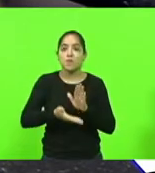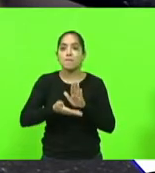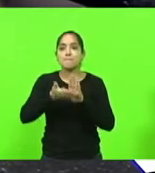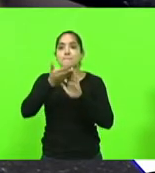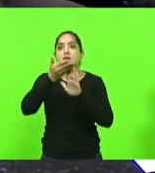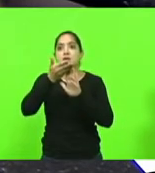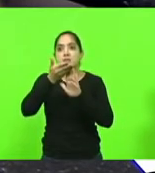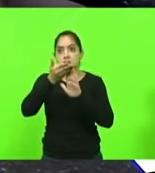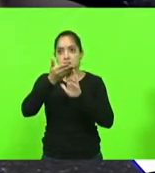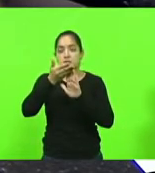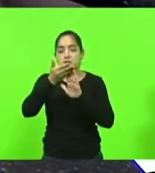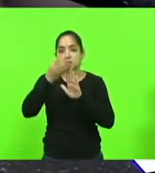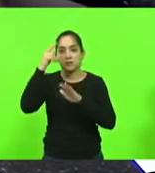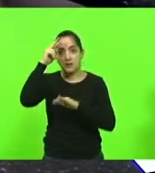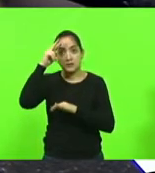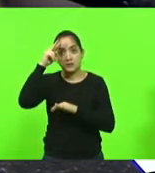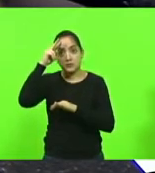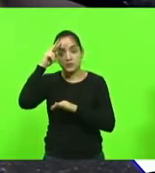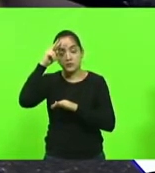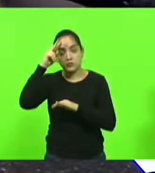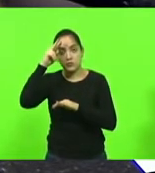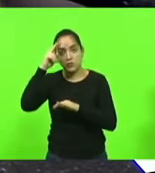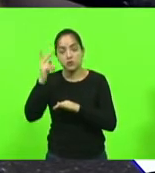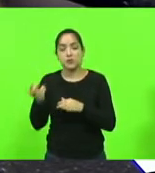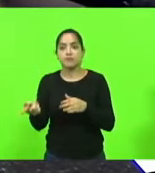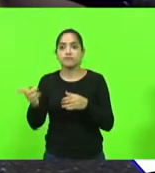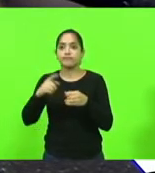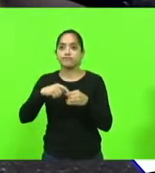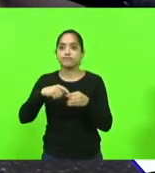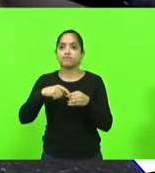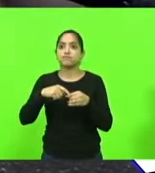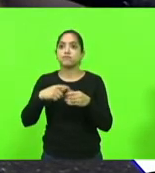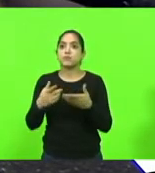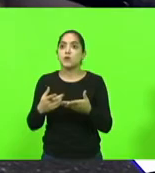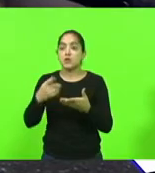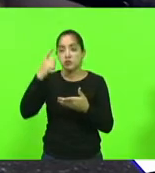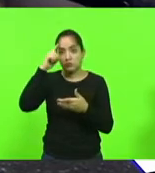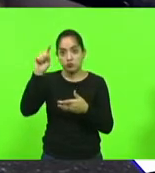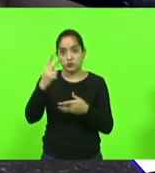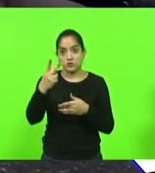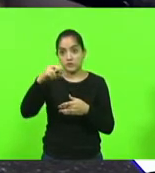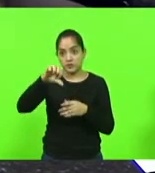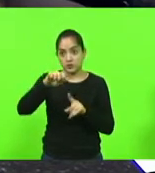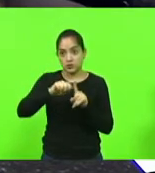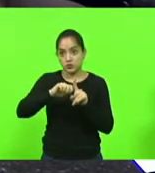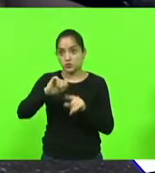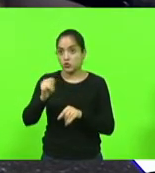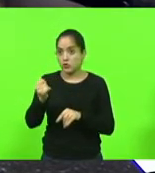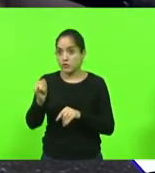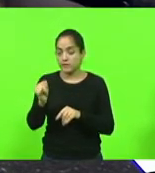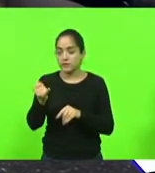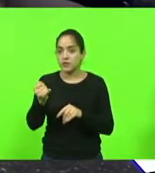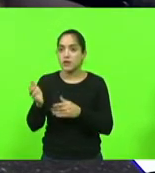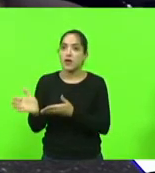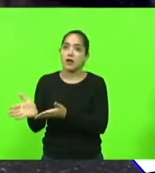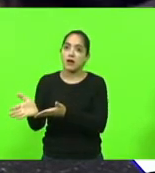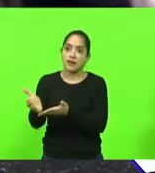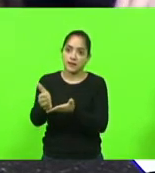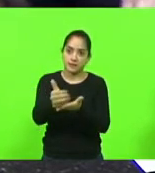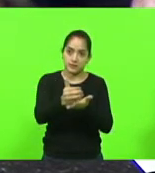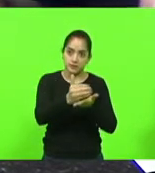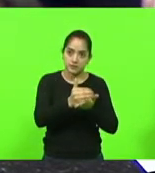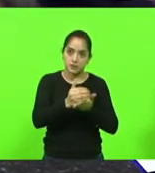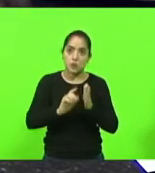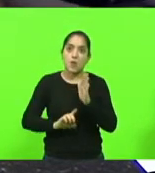história com a retomada pós-pandemia. No dia 29 de janeiro desse ano, a arrecadação de Santa Catarina